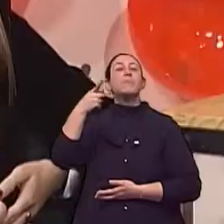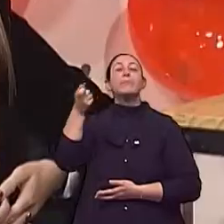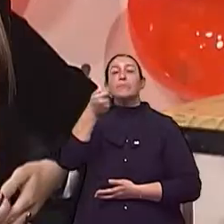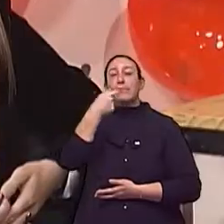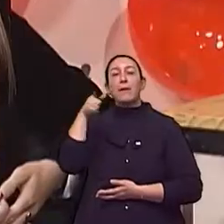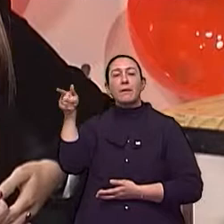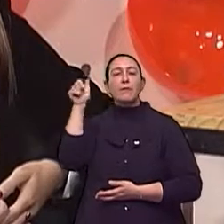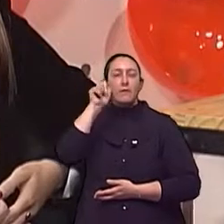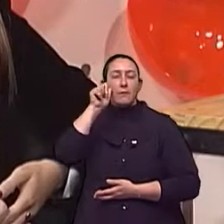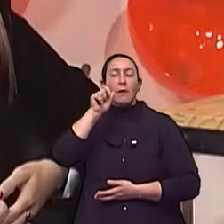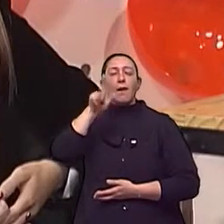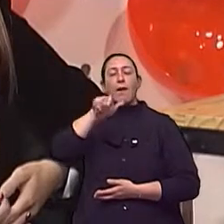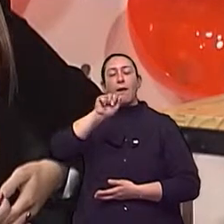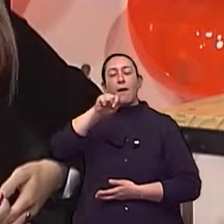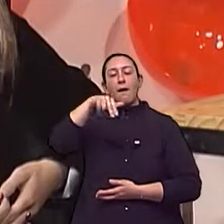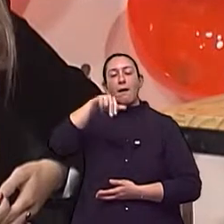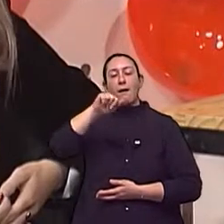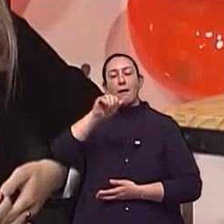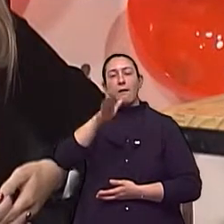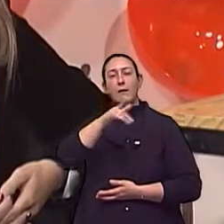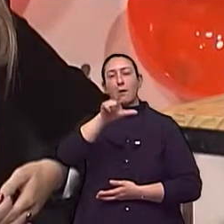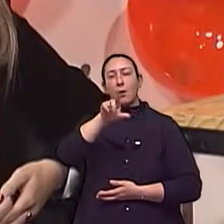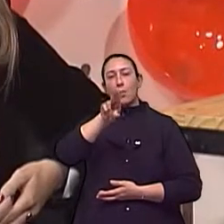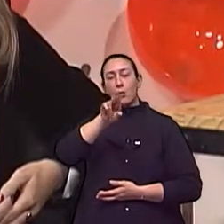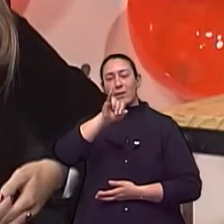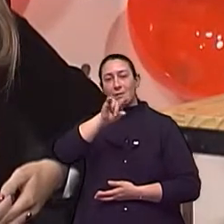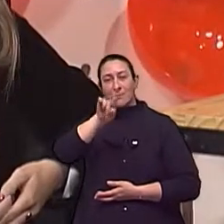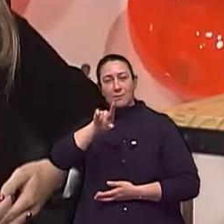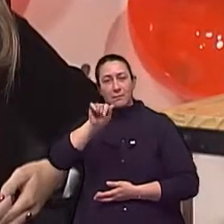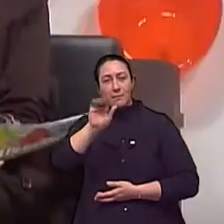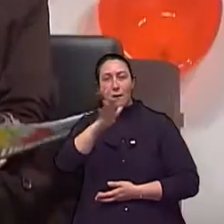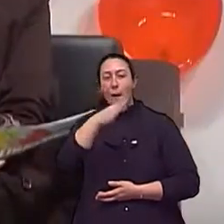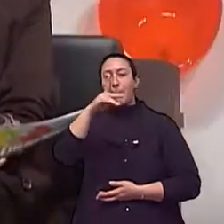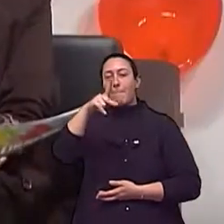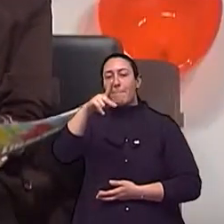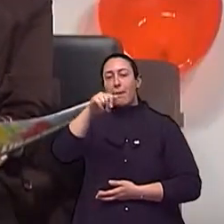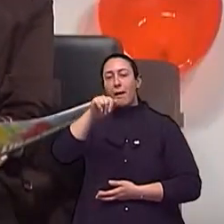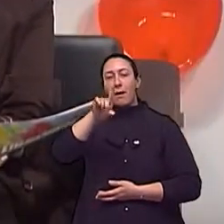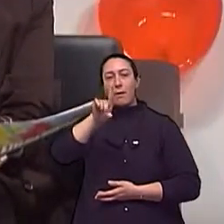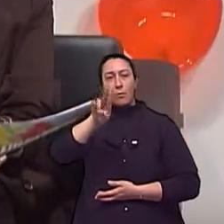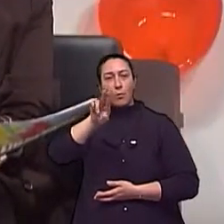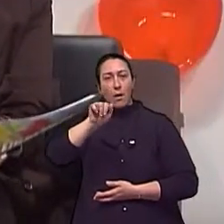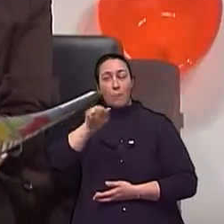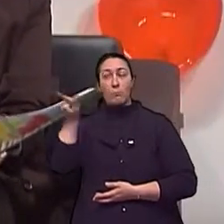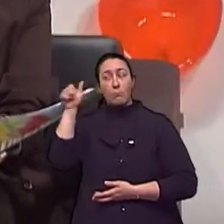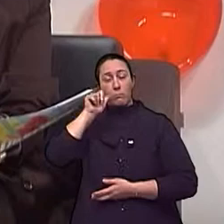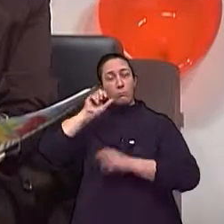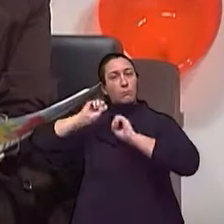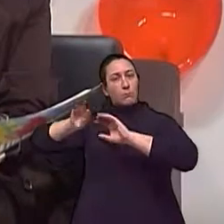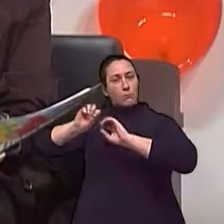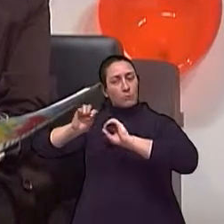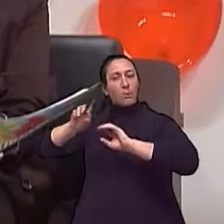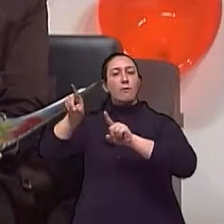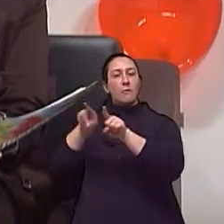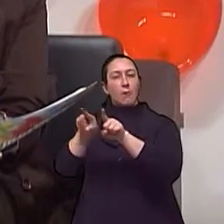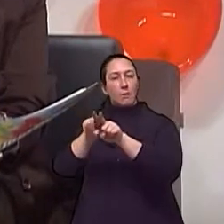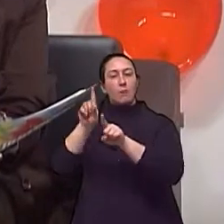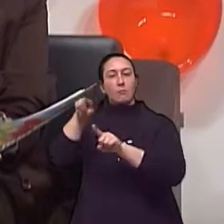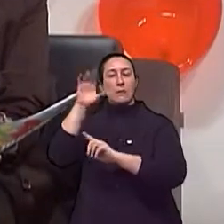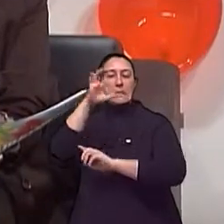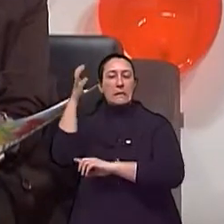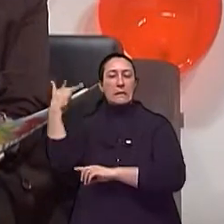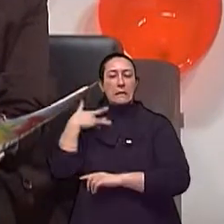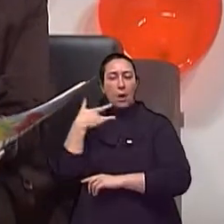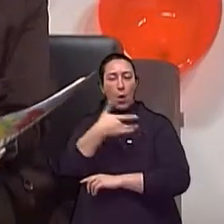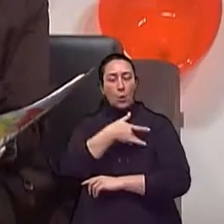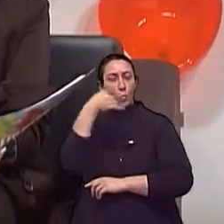Alegre Ana Luisa Cato de Pádua também professora da Universidade Federal das Ciências da